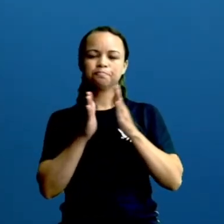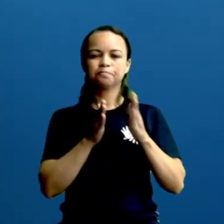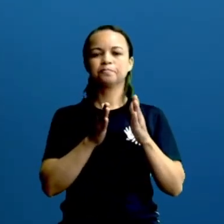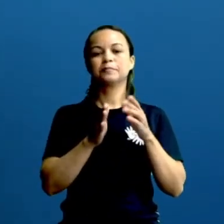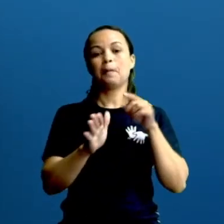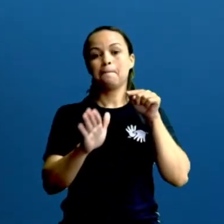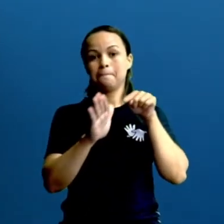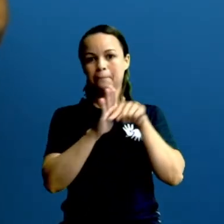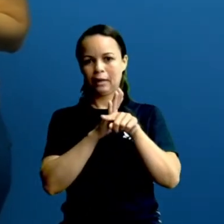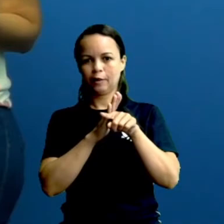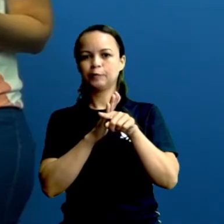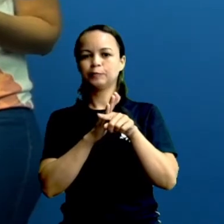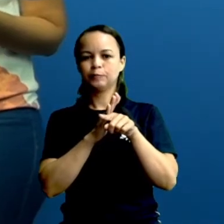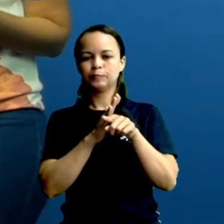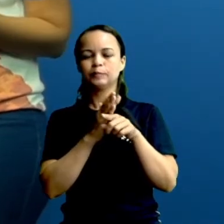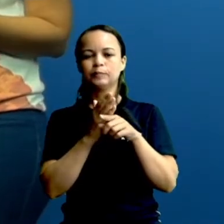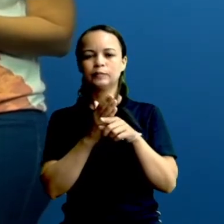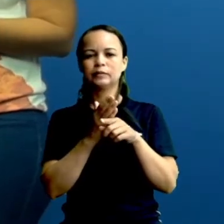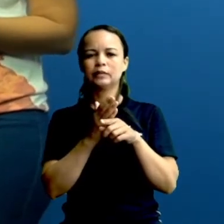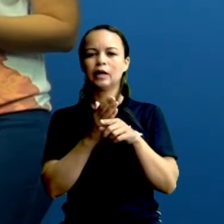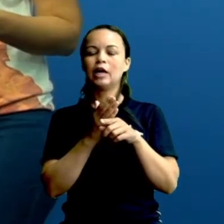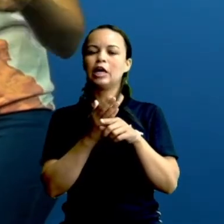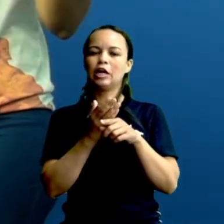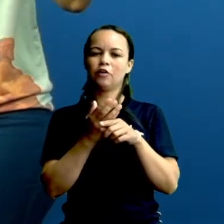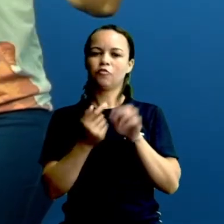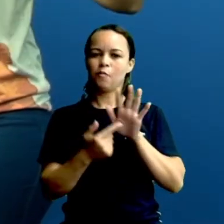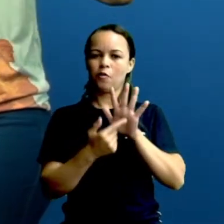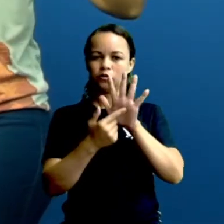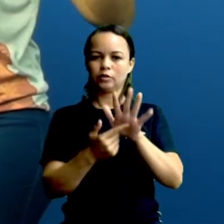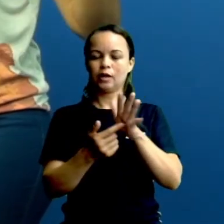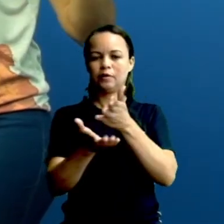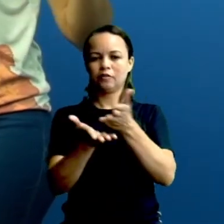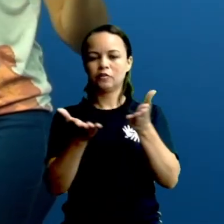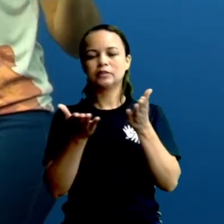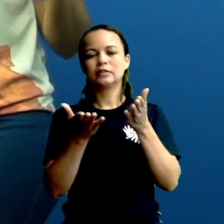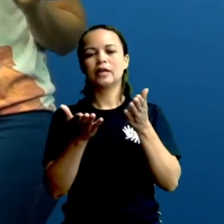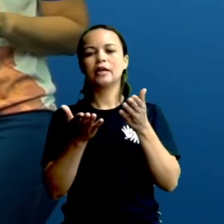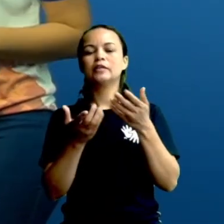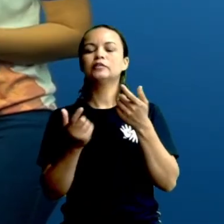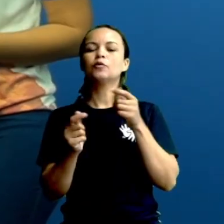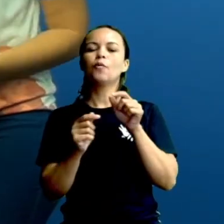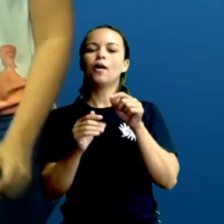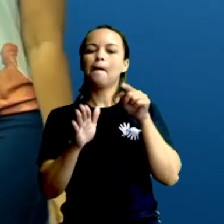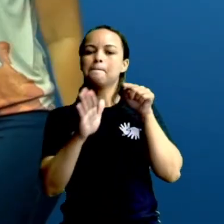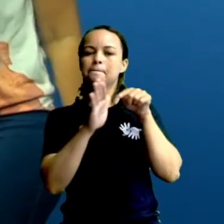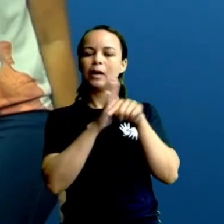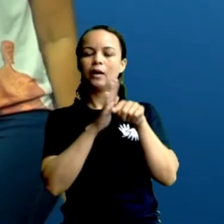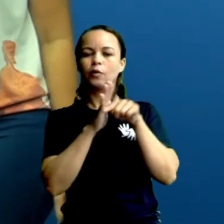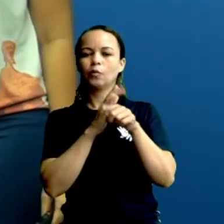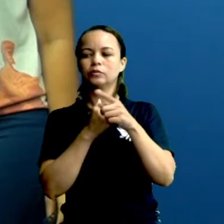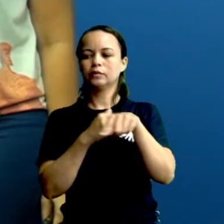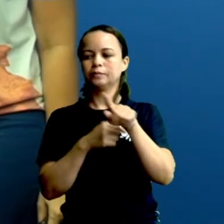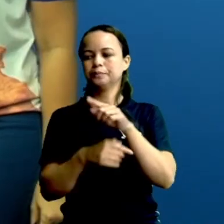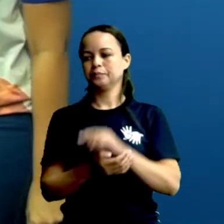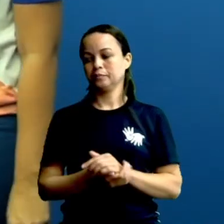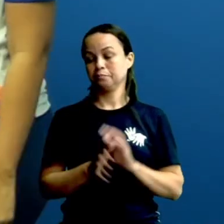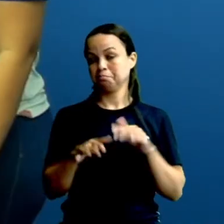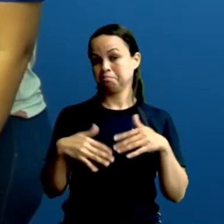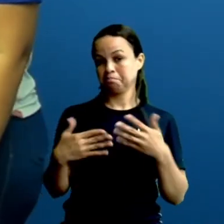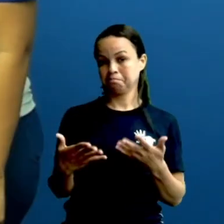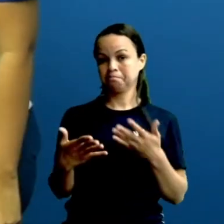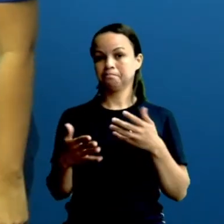uma pergunta. Vou deixar aqui uma nova pergunta para a gente ir construindo outro problema. Qual é a